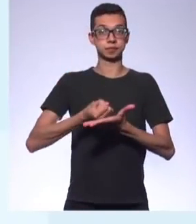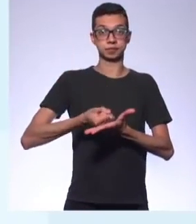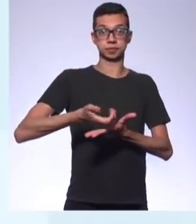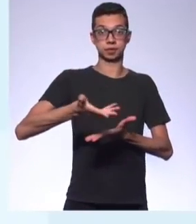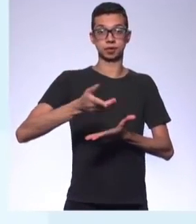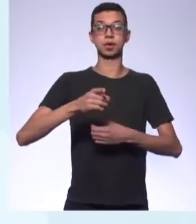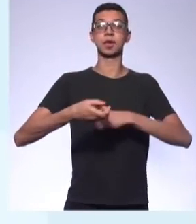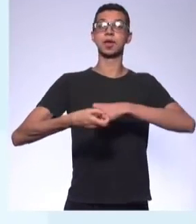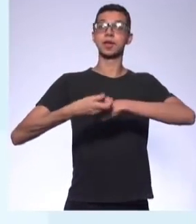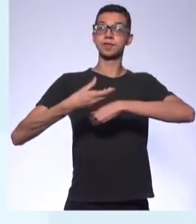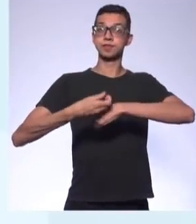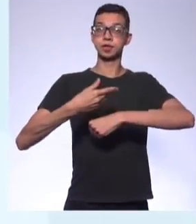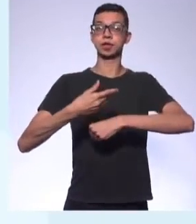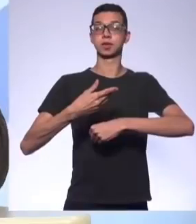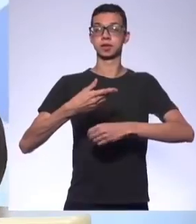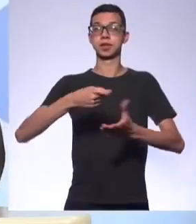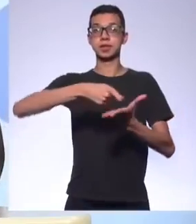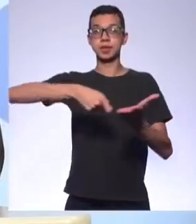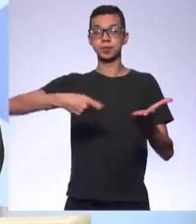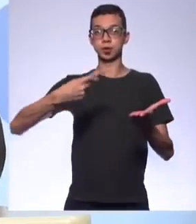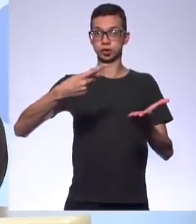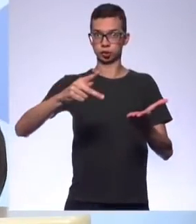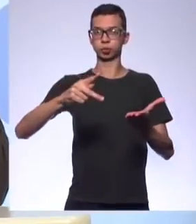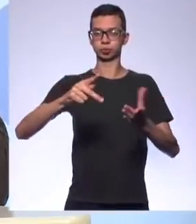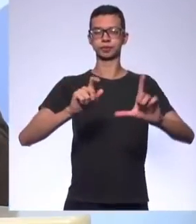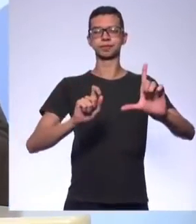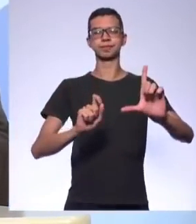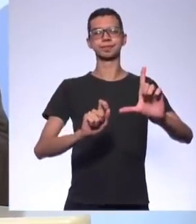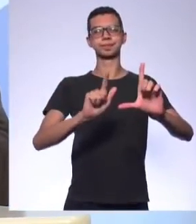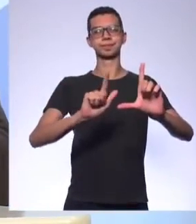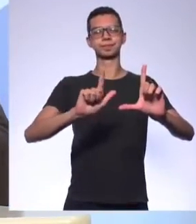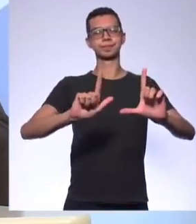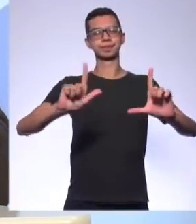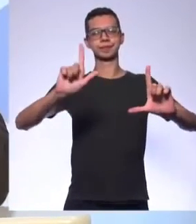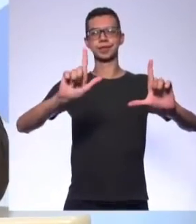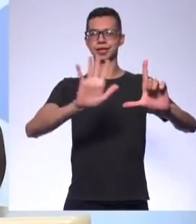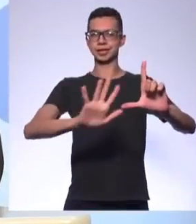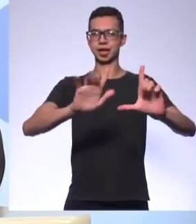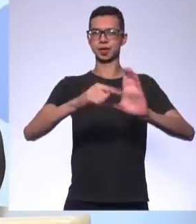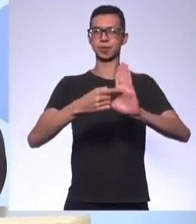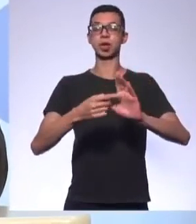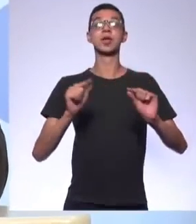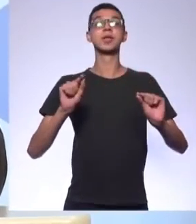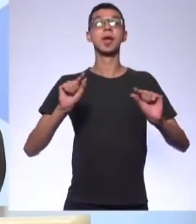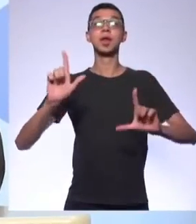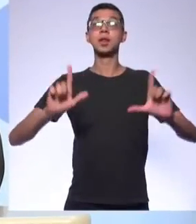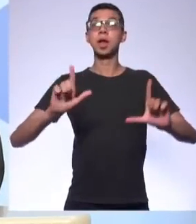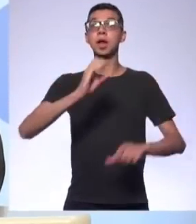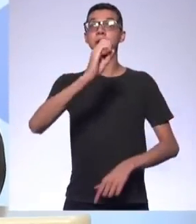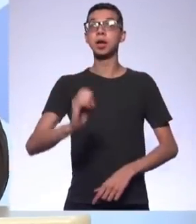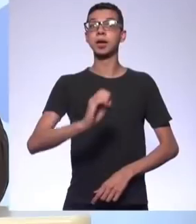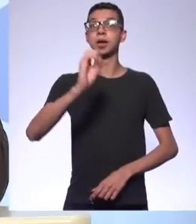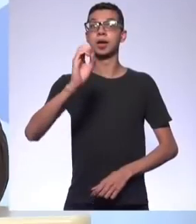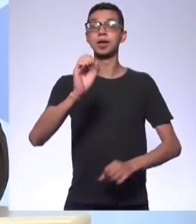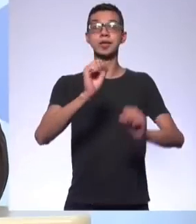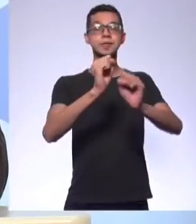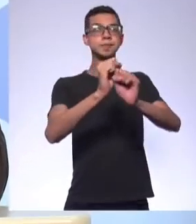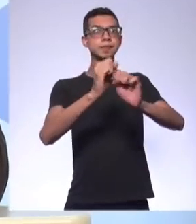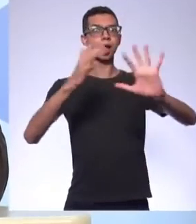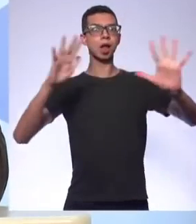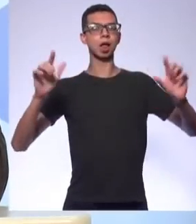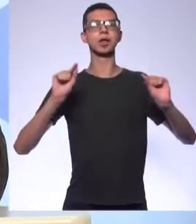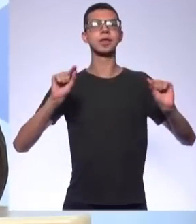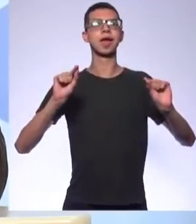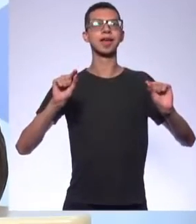possamos publicar aqui o trabalho de vocês. E agora, quem vai brilhar na tela do CMSP são essas